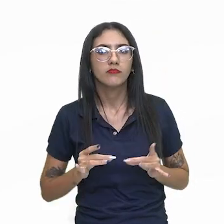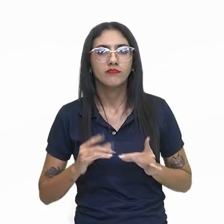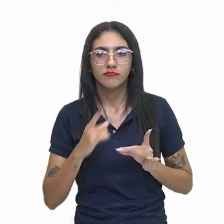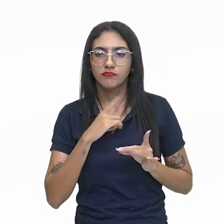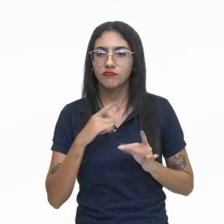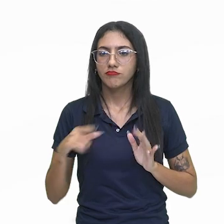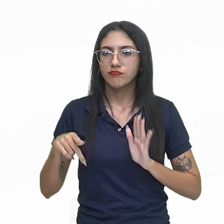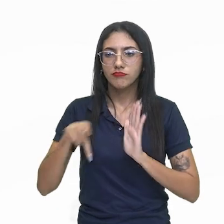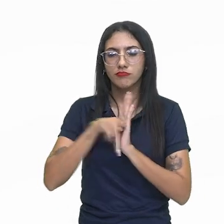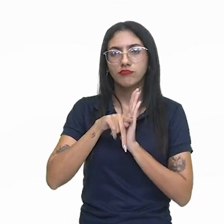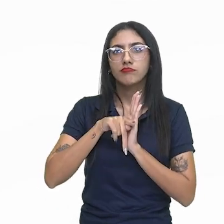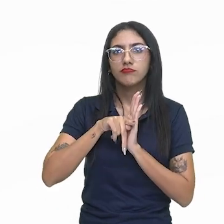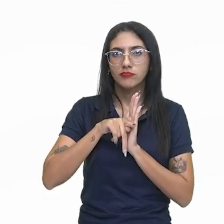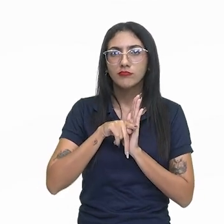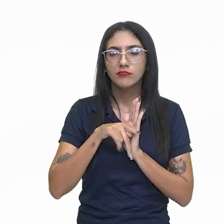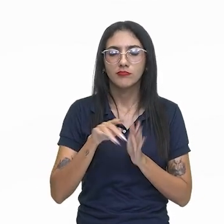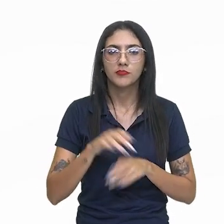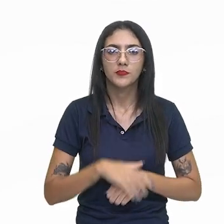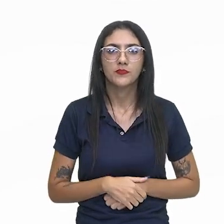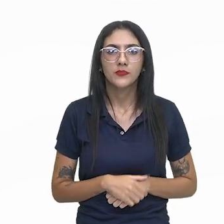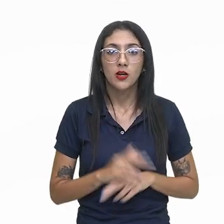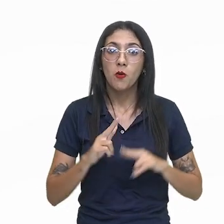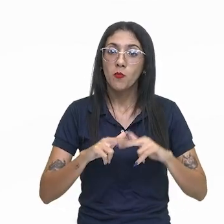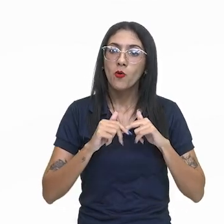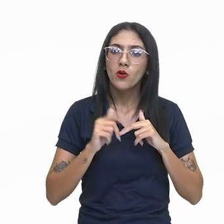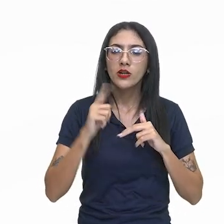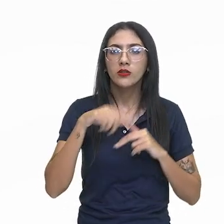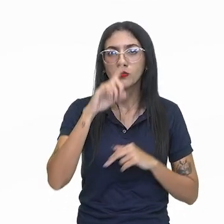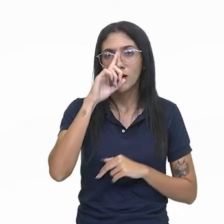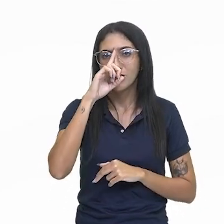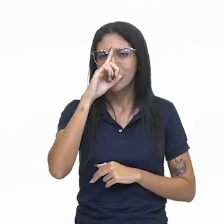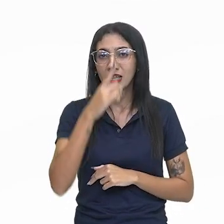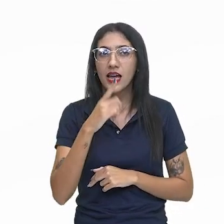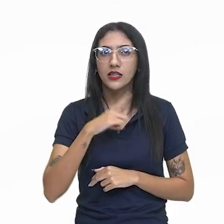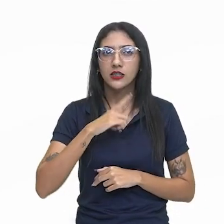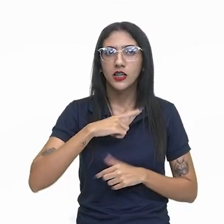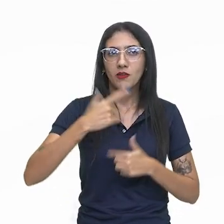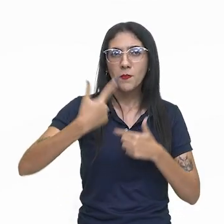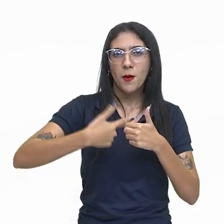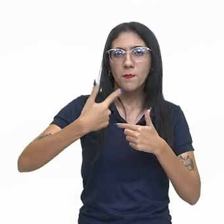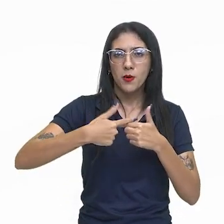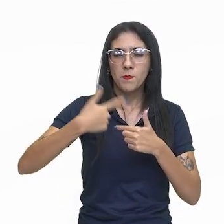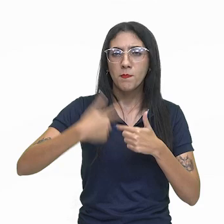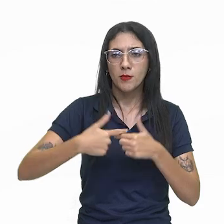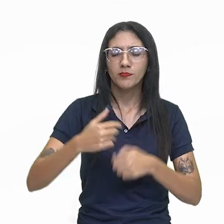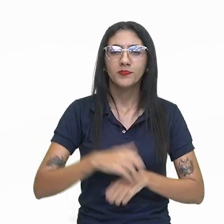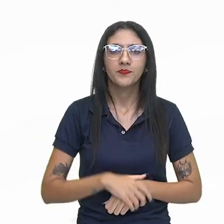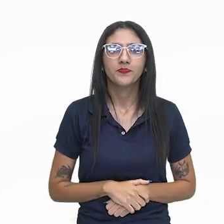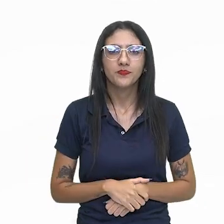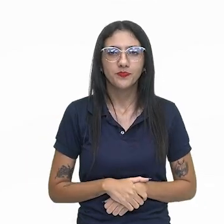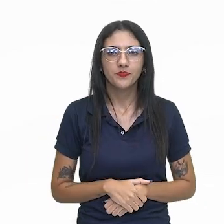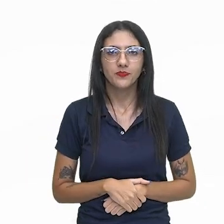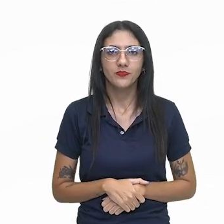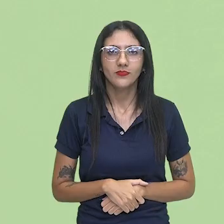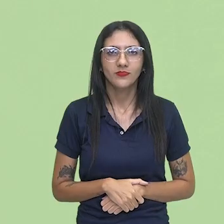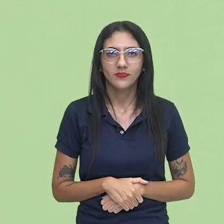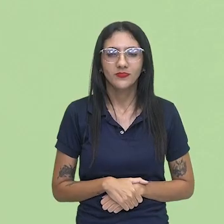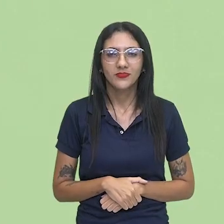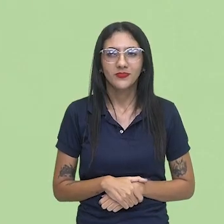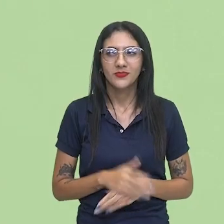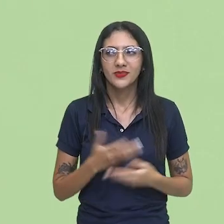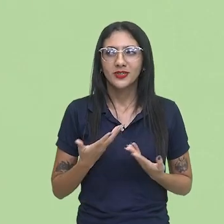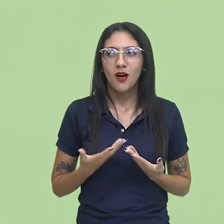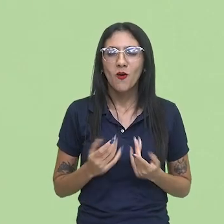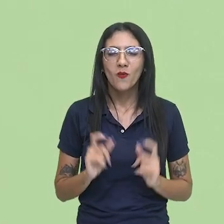fazer esse processo metabólico. Por isso que essa hipótese foi muito criticada também. Então, o que nós vimos hoje